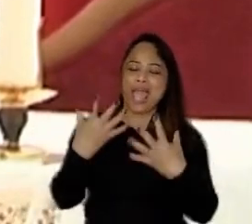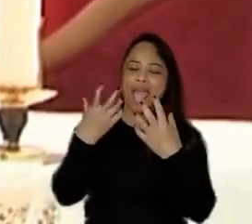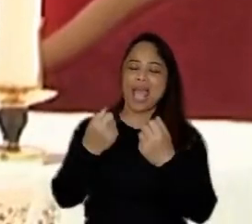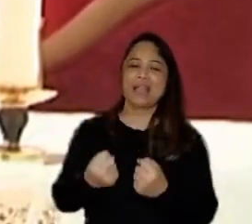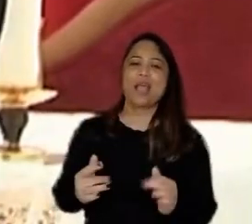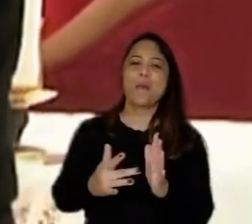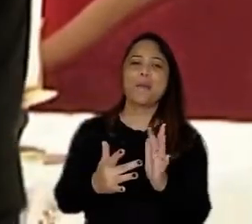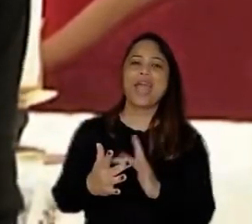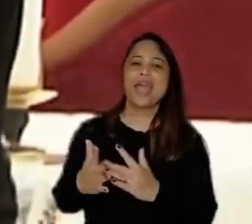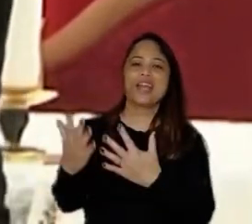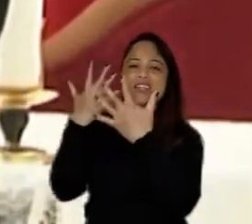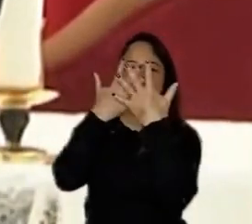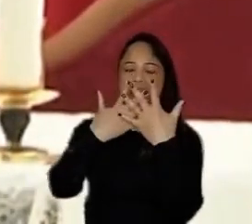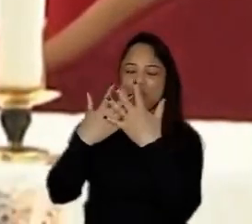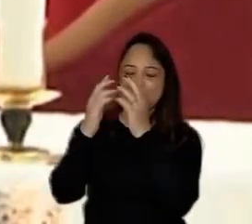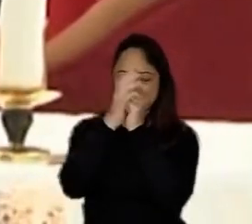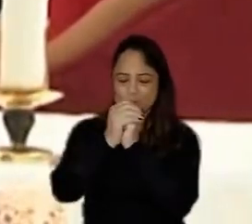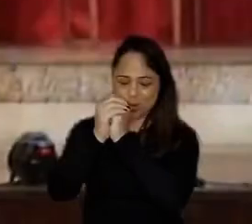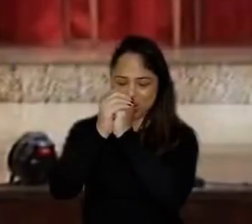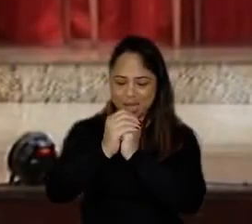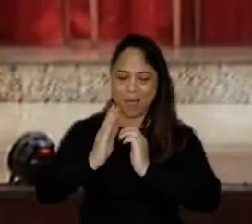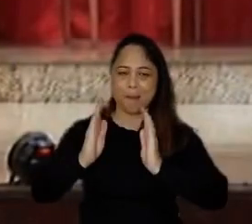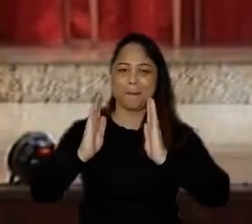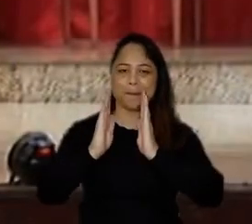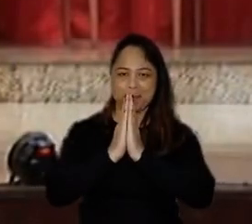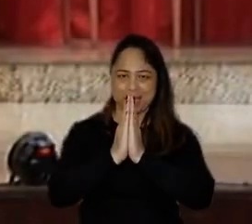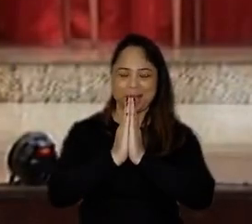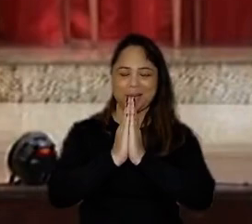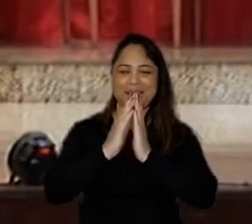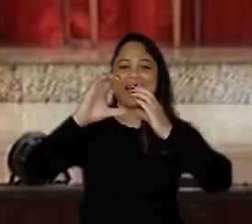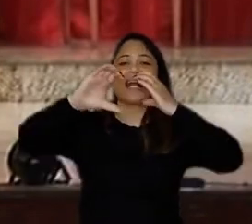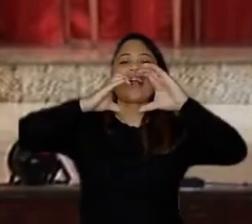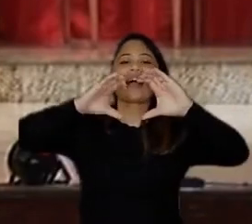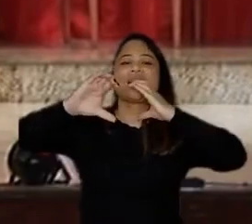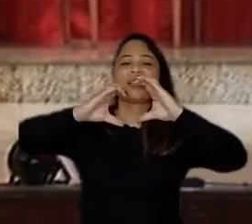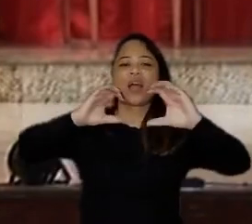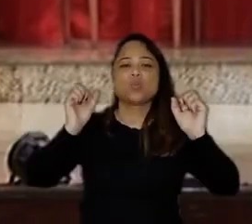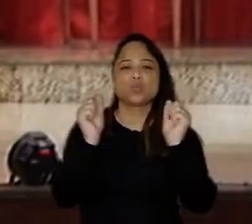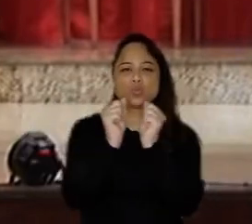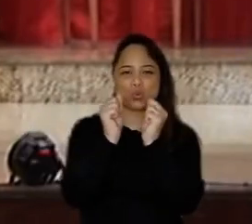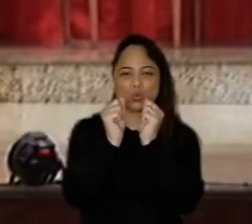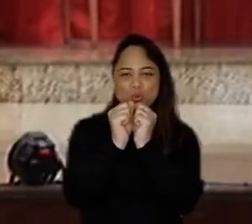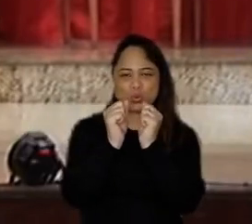nossa adoração. Amém? Amém. Vamos cantar, meus lindos.